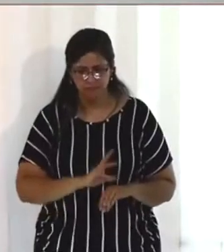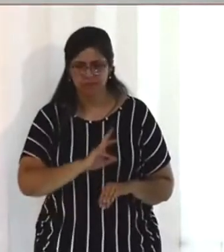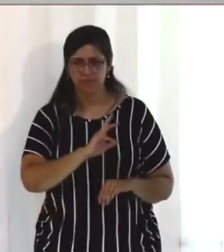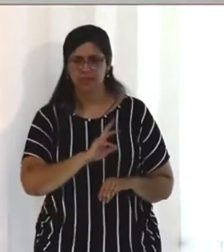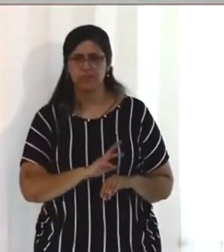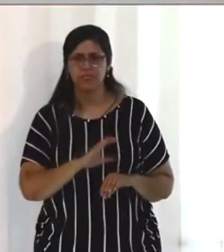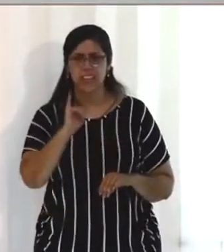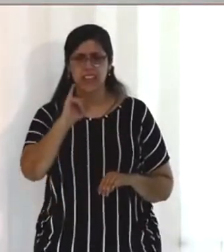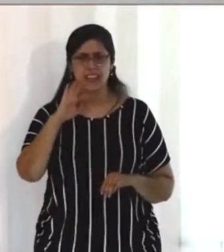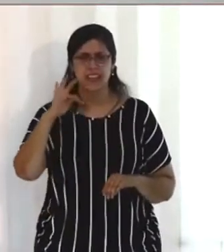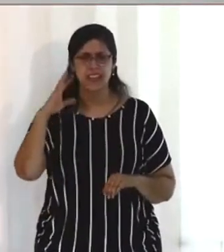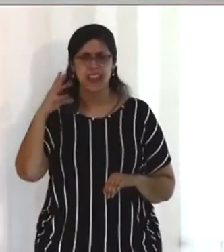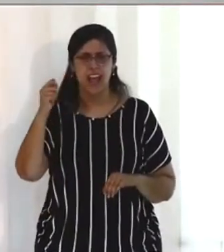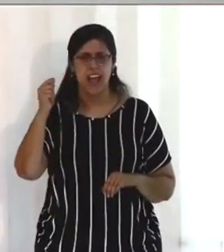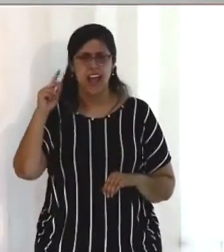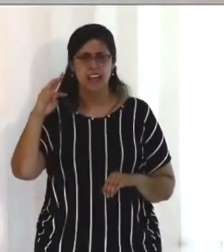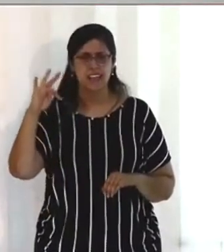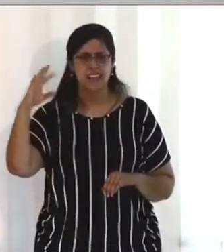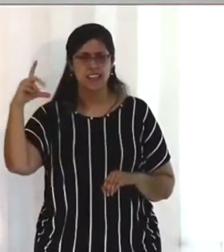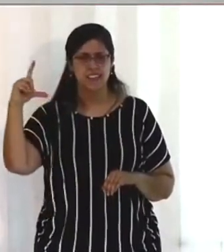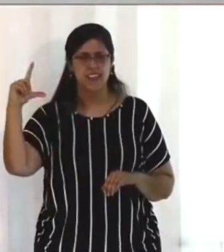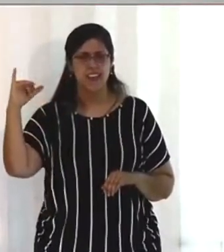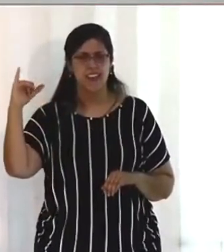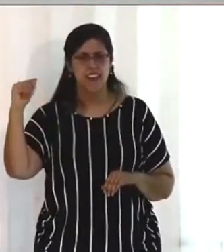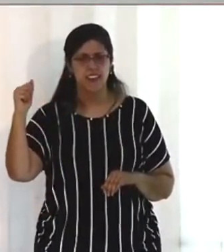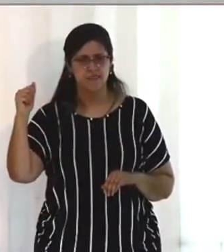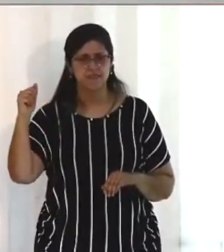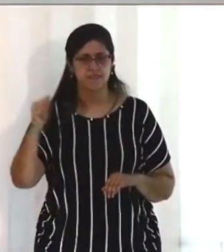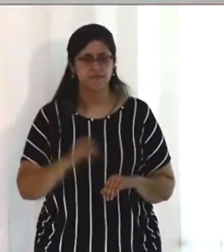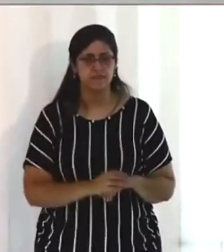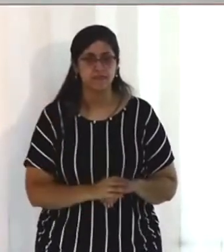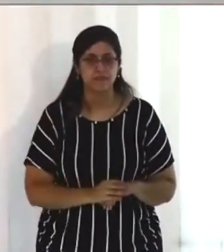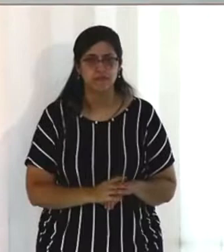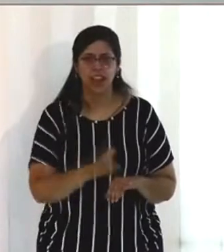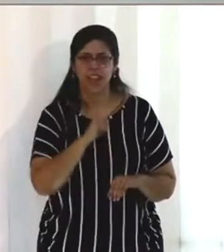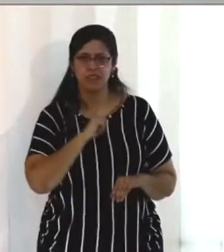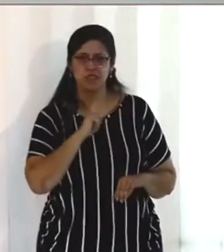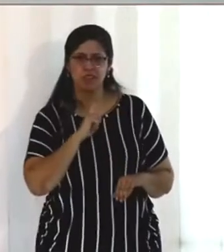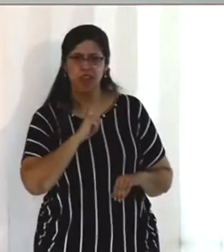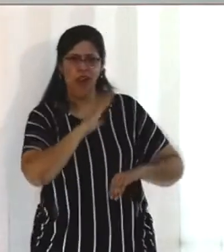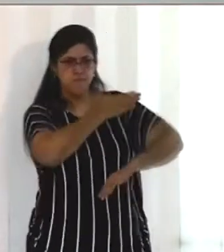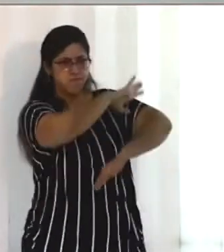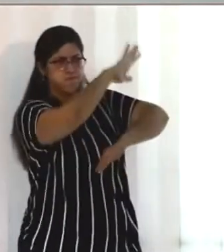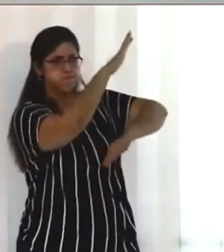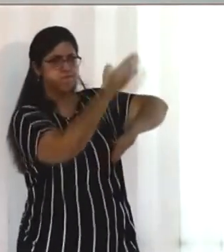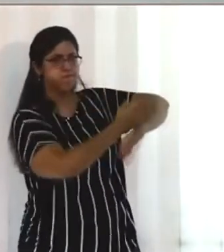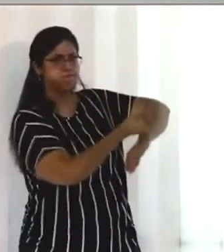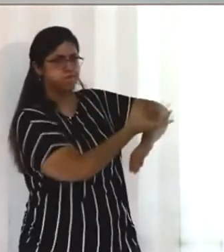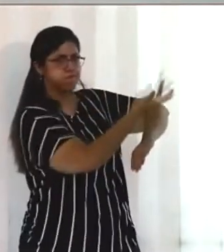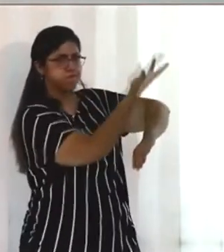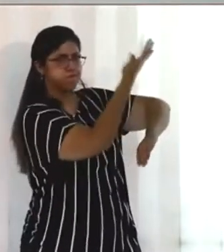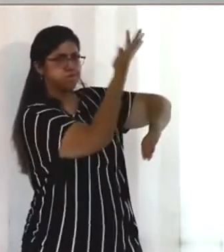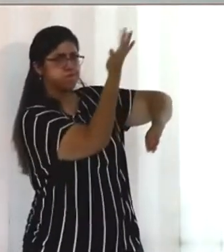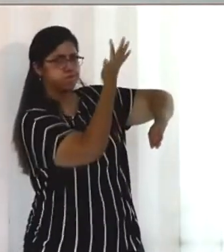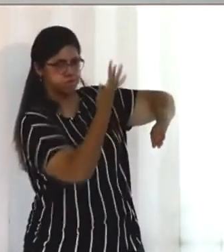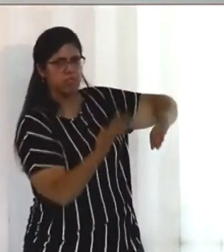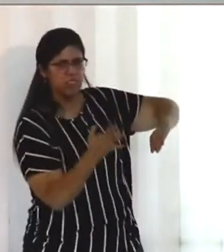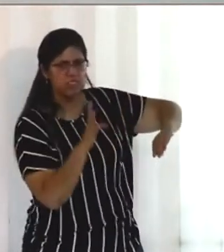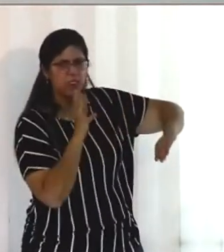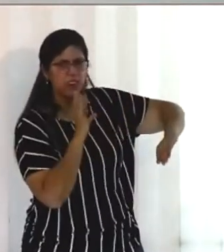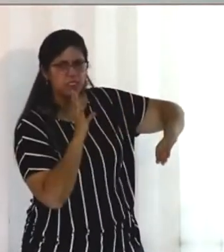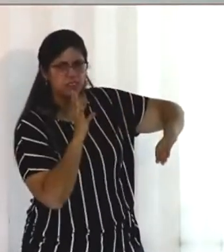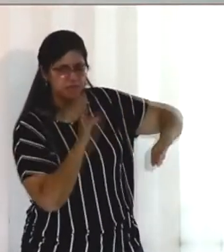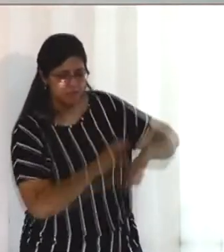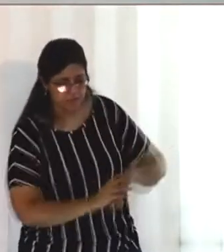de Cristo foi completamente destruída por um vulcão, o Vesúvio. O Vesúvio é um